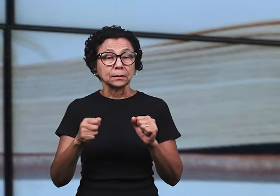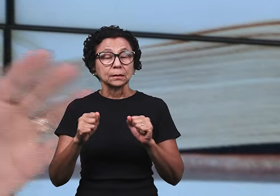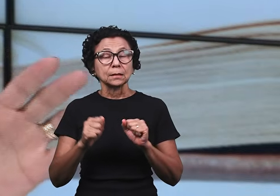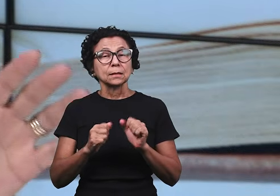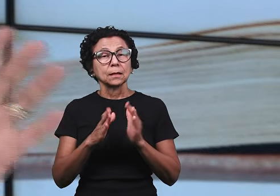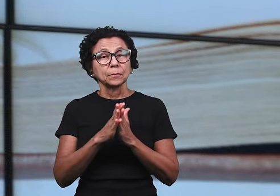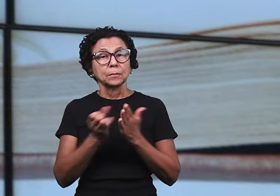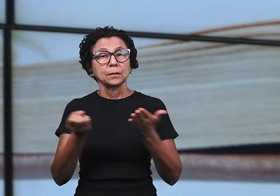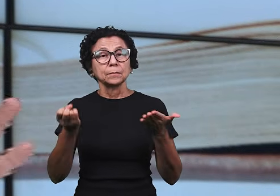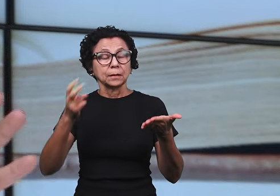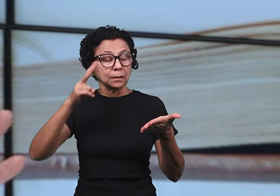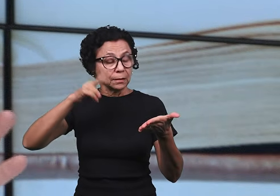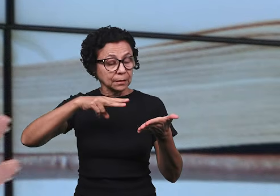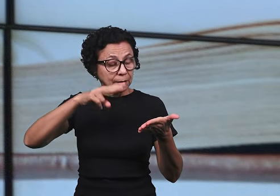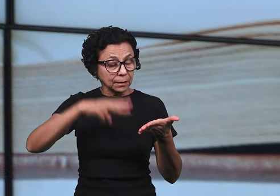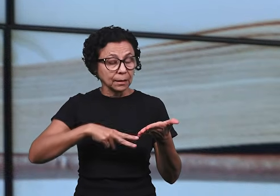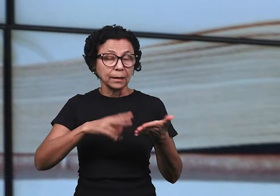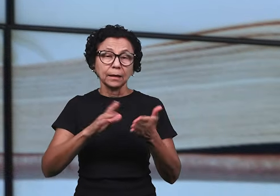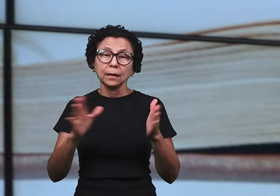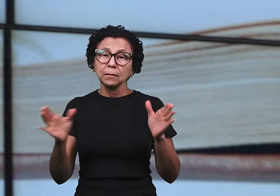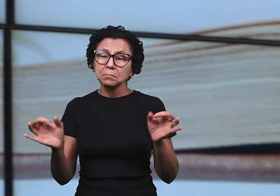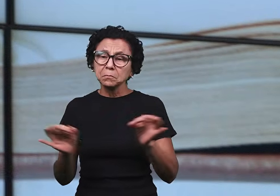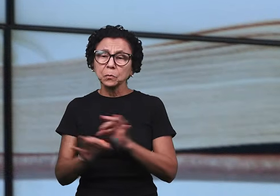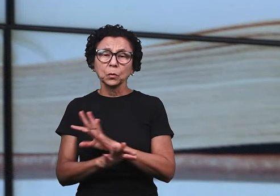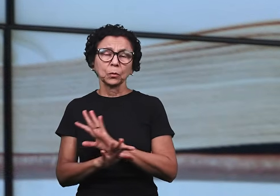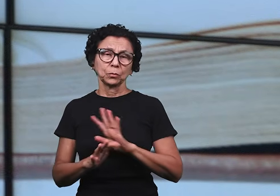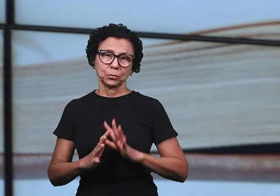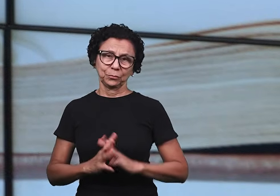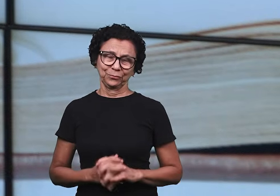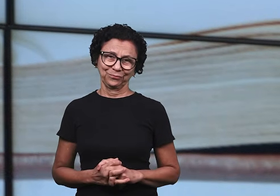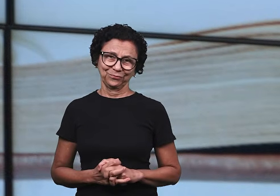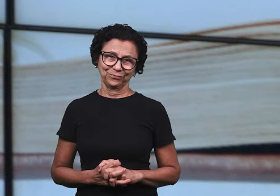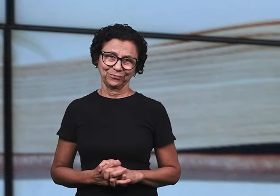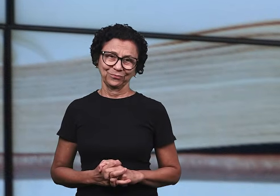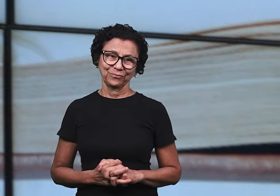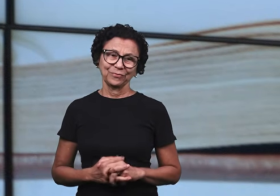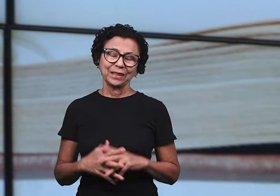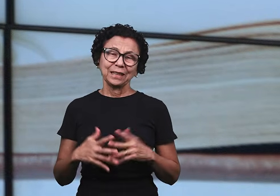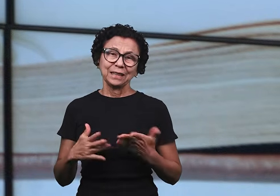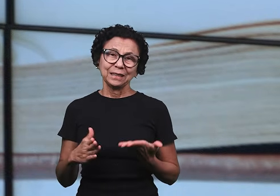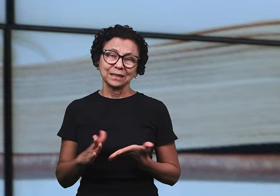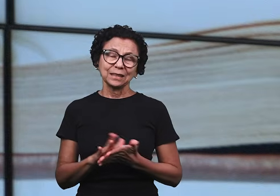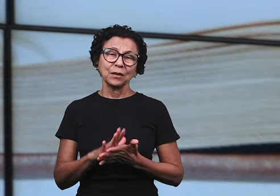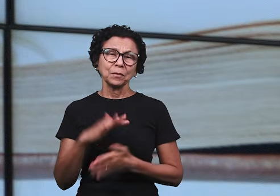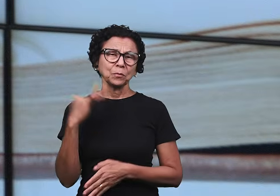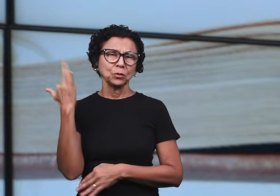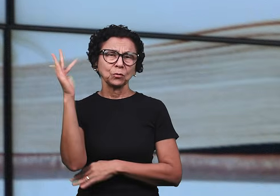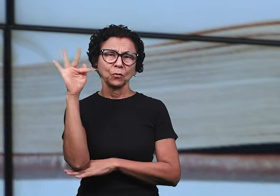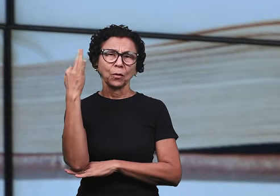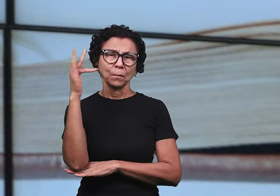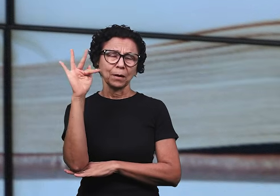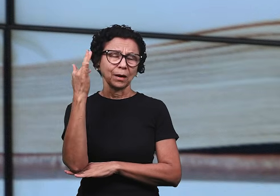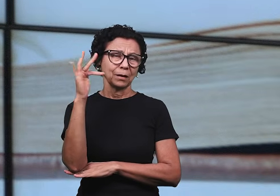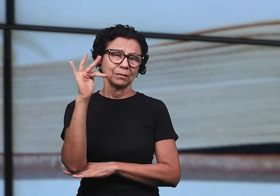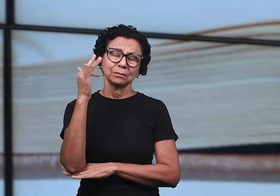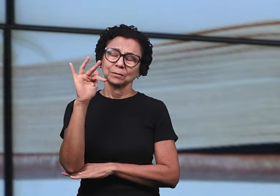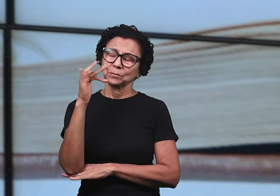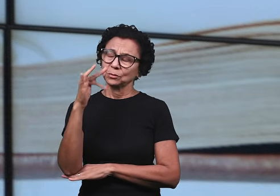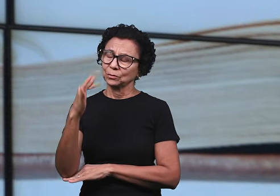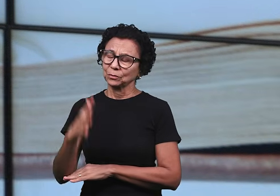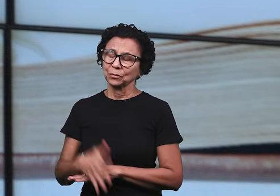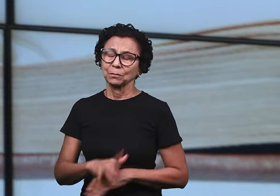e pronto, porque ali ele está protegido. É a formalidade sobrepondo aquilo